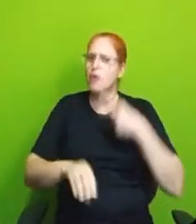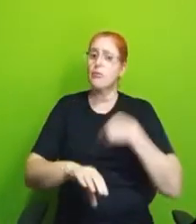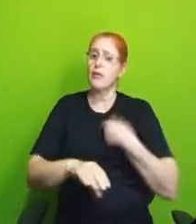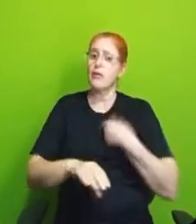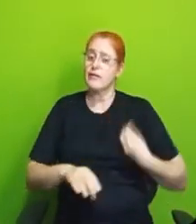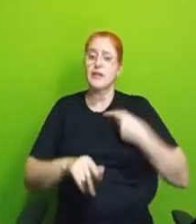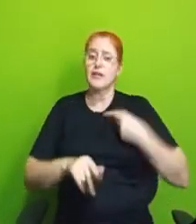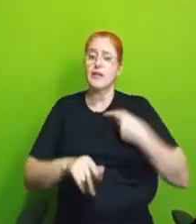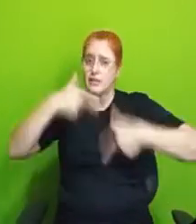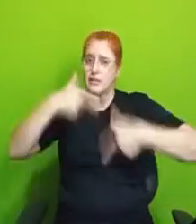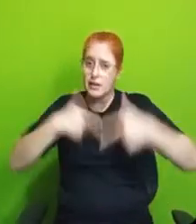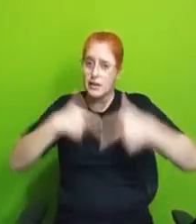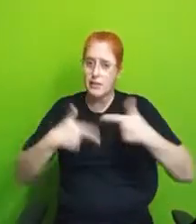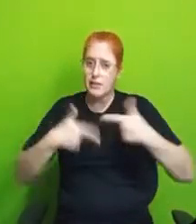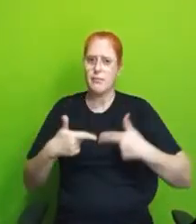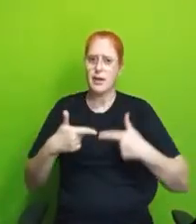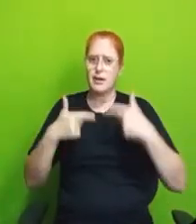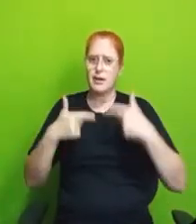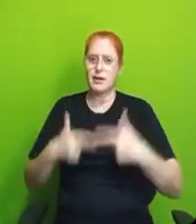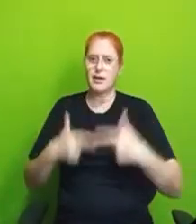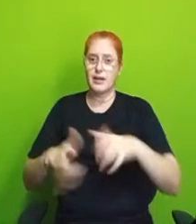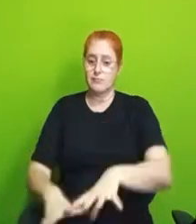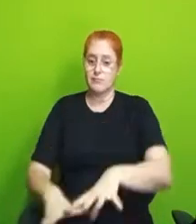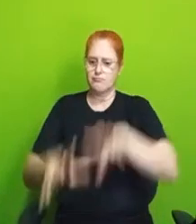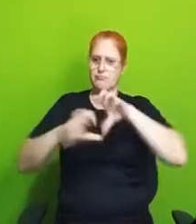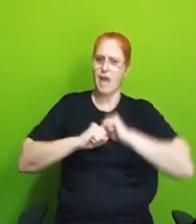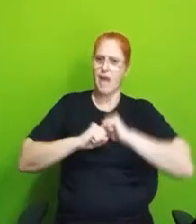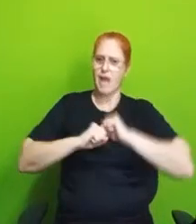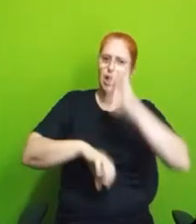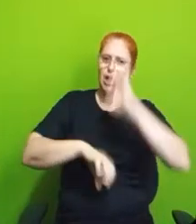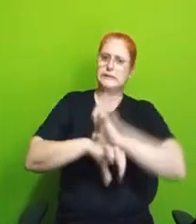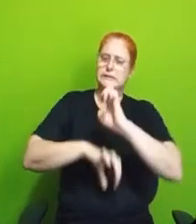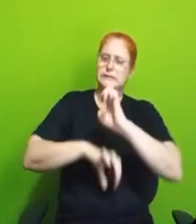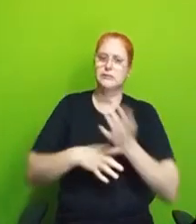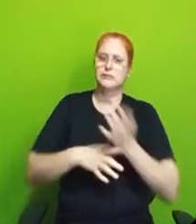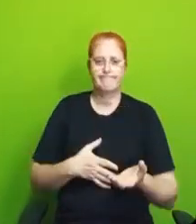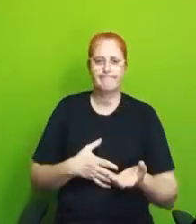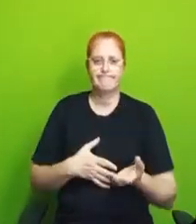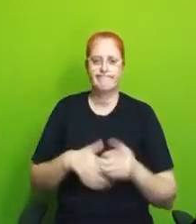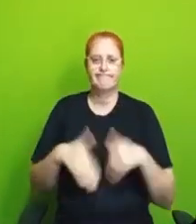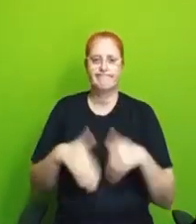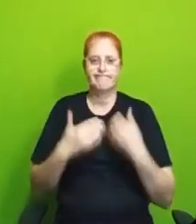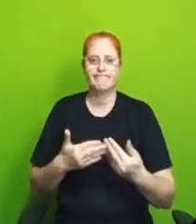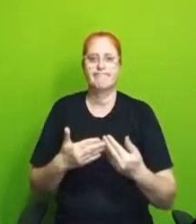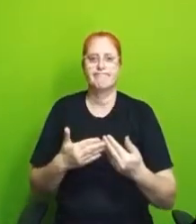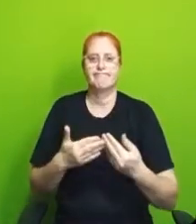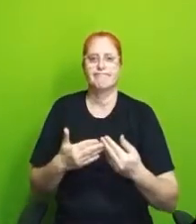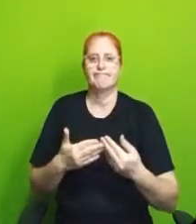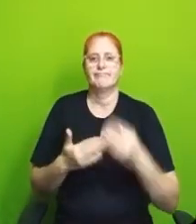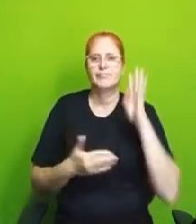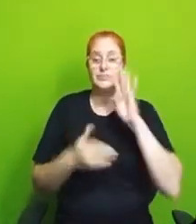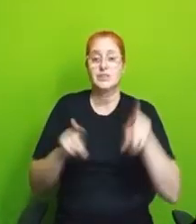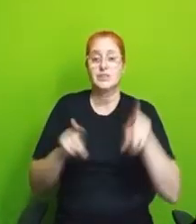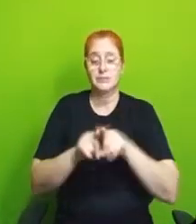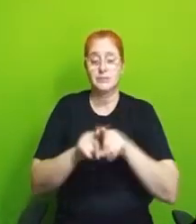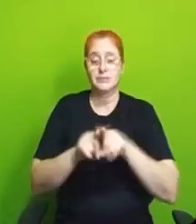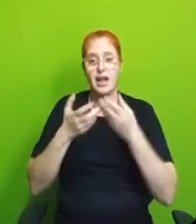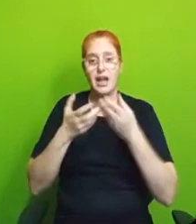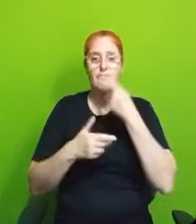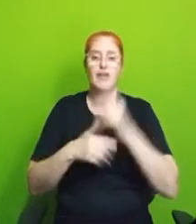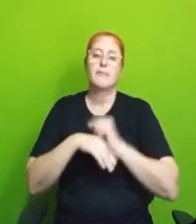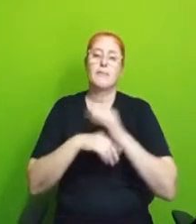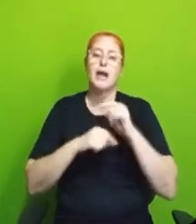apropriado, né? Pelo Estado, enfim. Muito bom. Eu queria que tu falasse um pouco mais para a